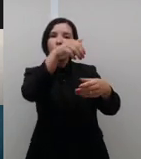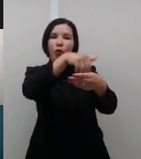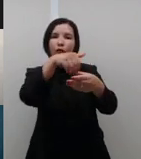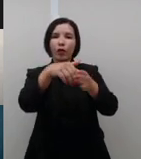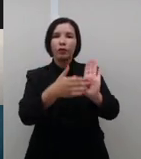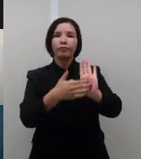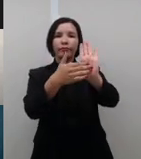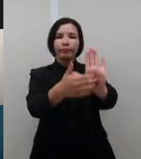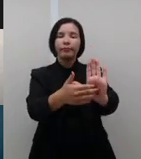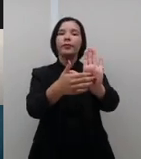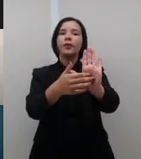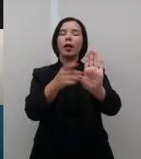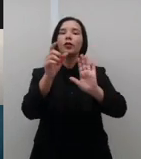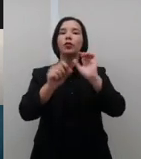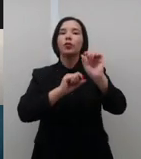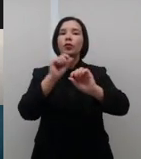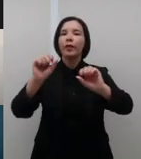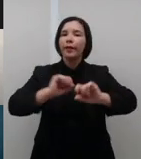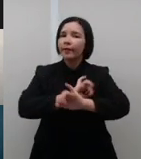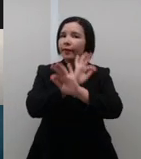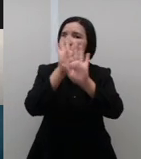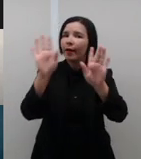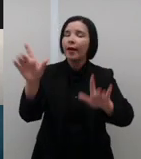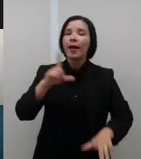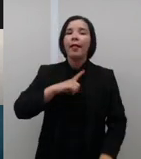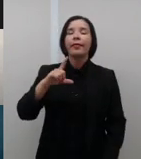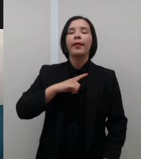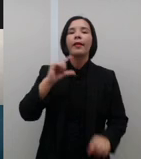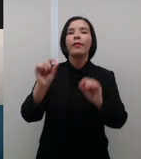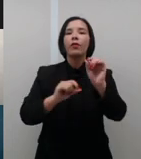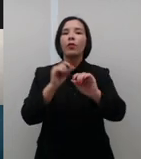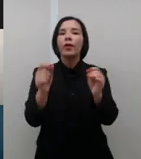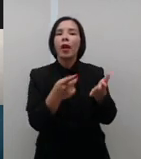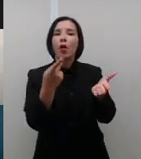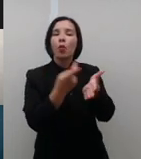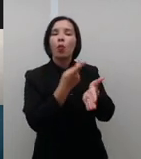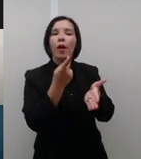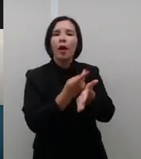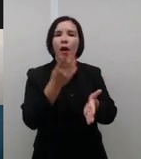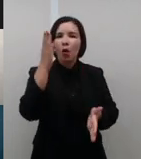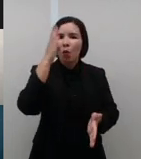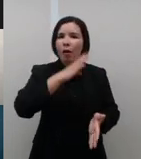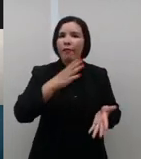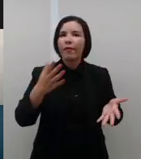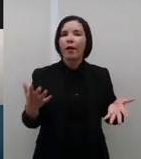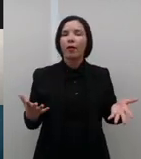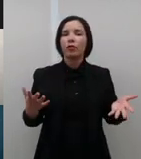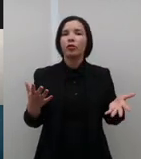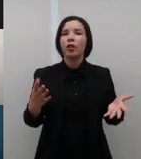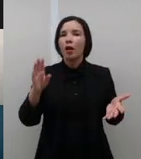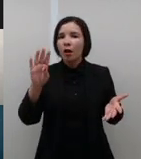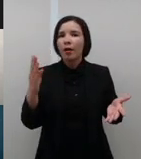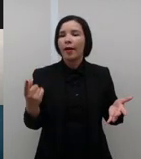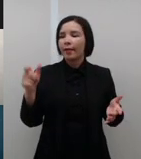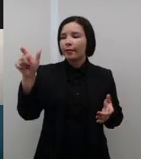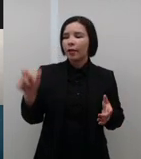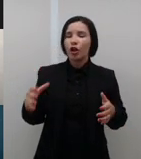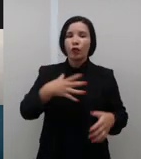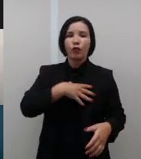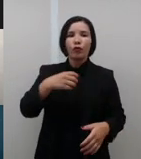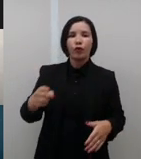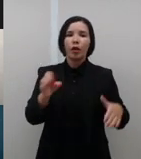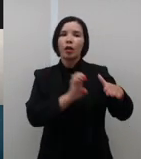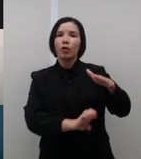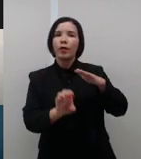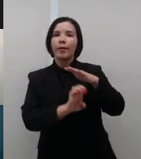bem mostra que houve uma fraude entre filho e empresa, mas o recurso do meu